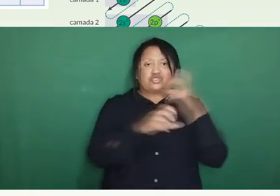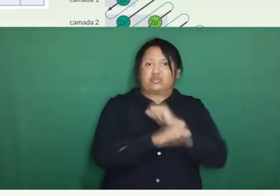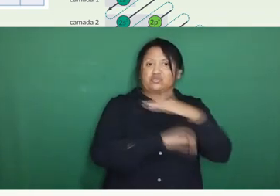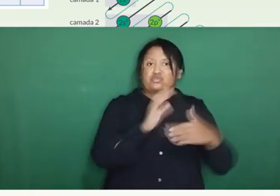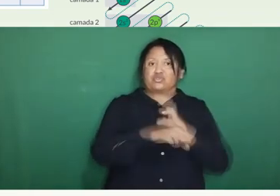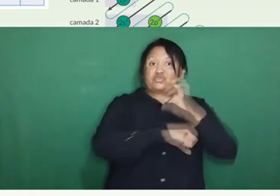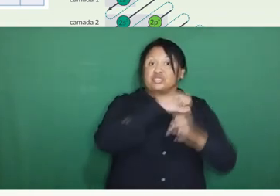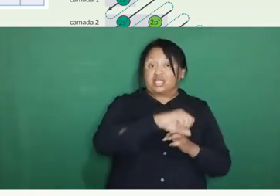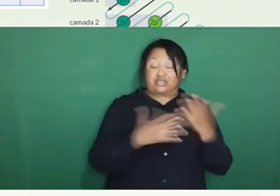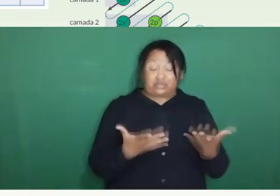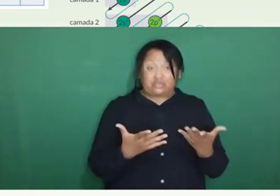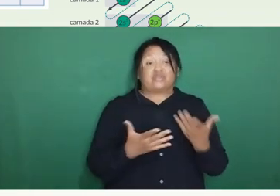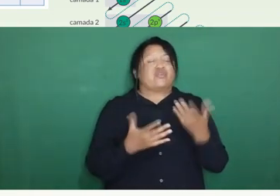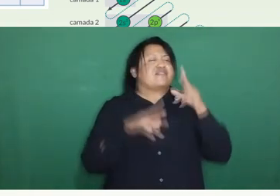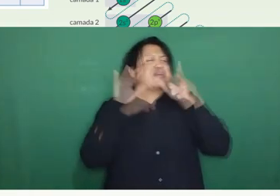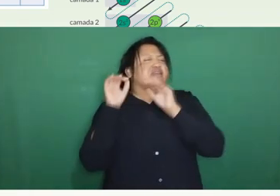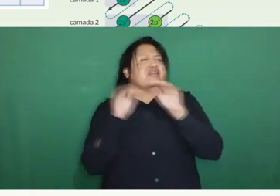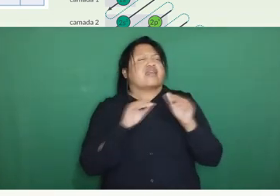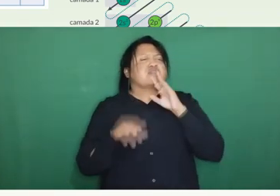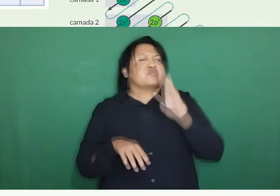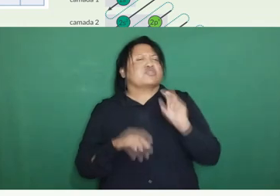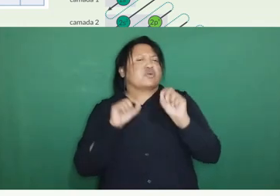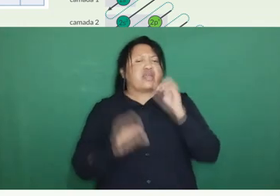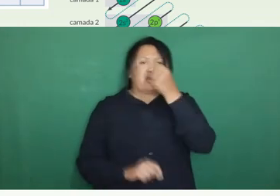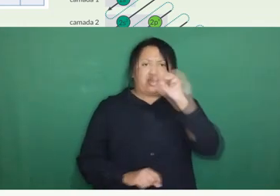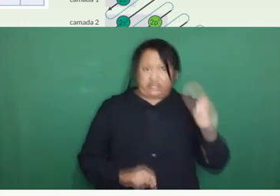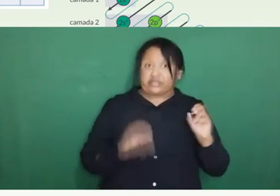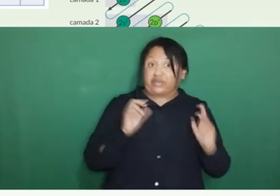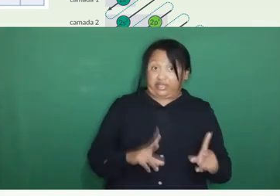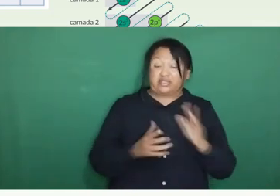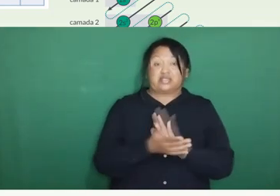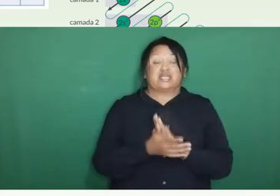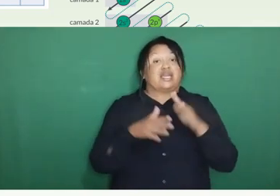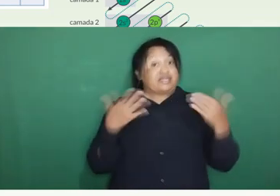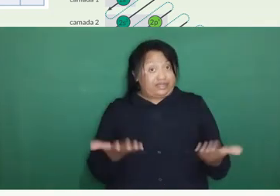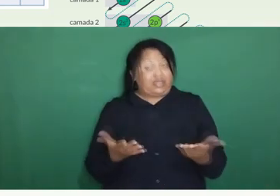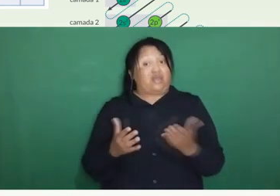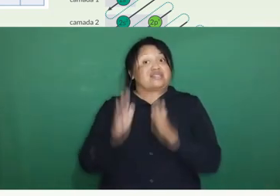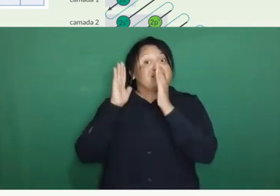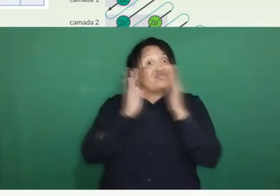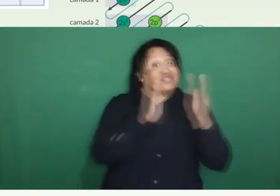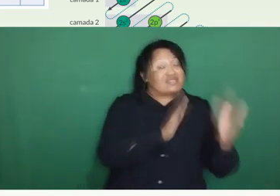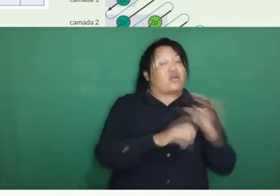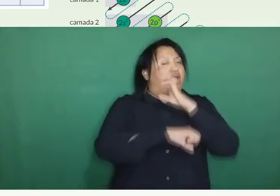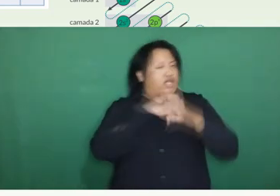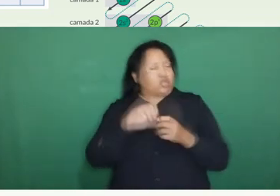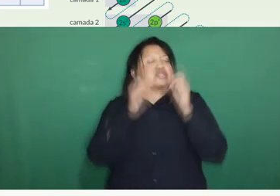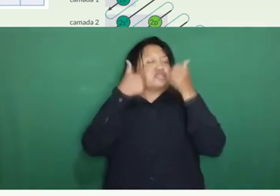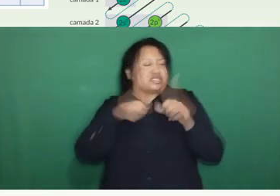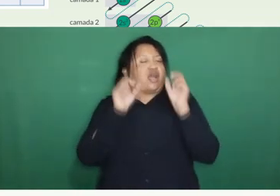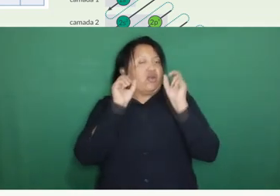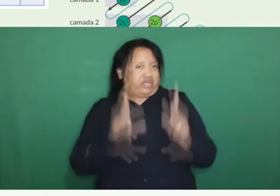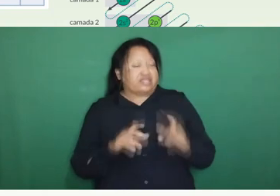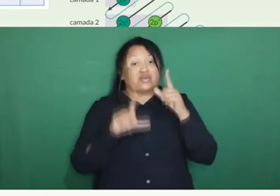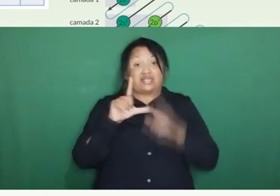se eu somar o número de elétrons aqui ele vai ser igual a 80 Tá certo então essa distribuição eletrônica ela está